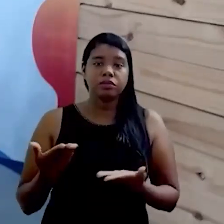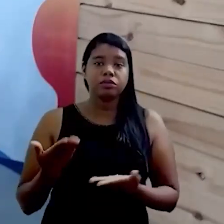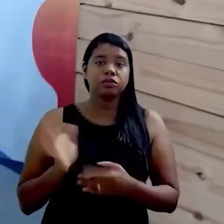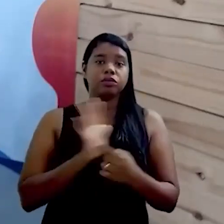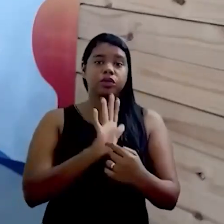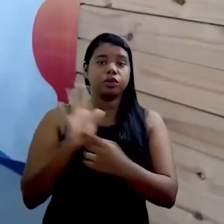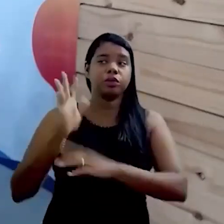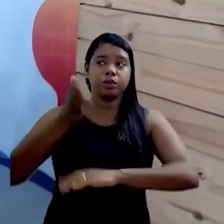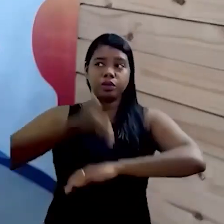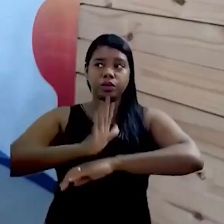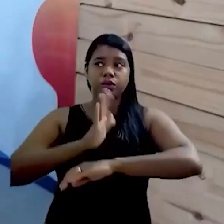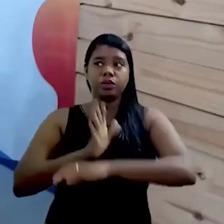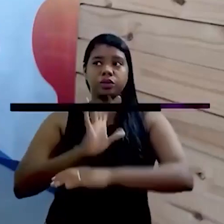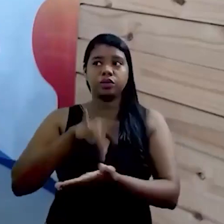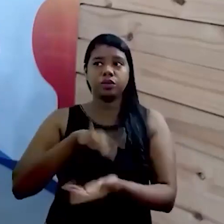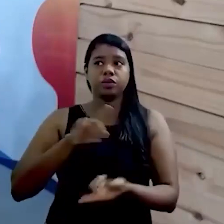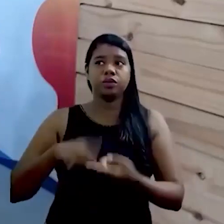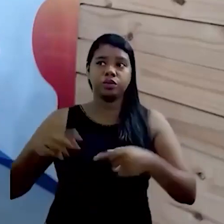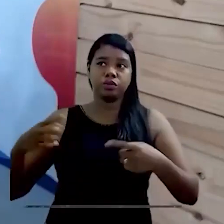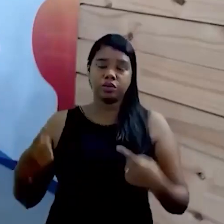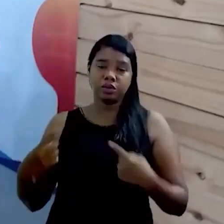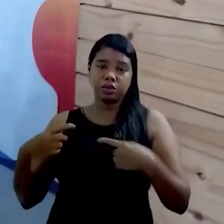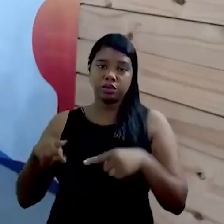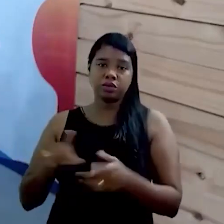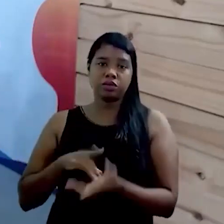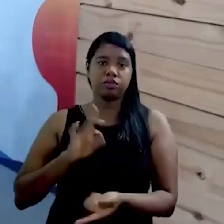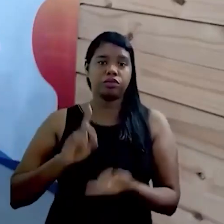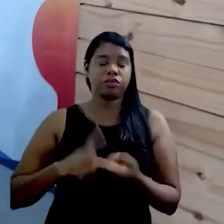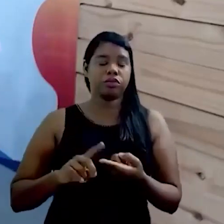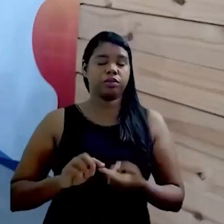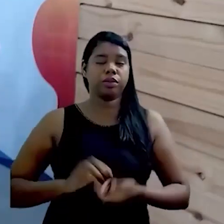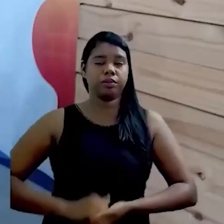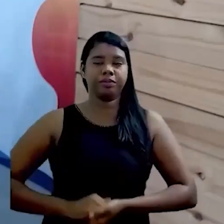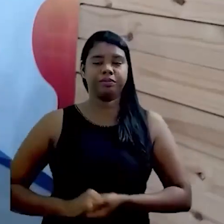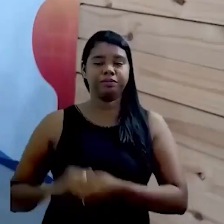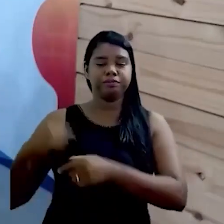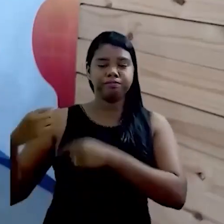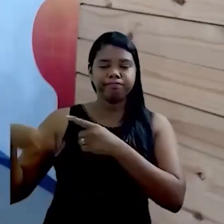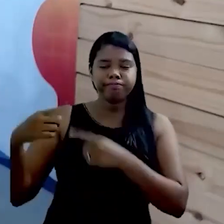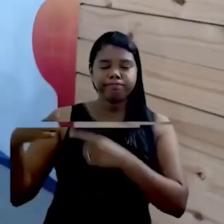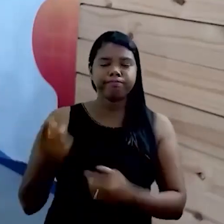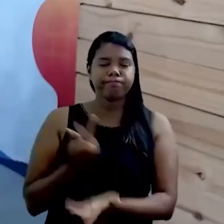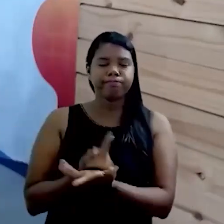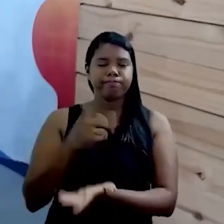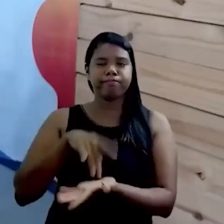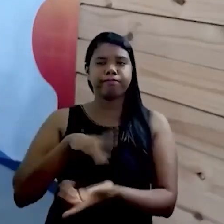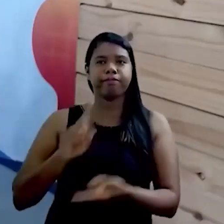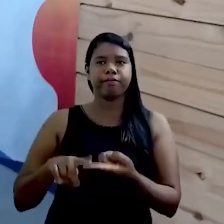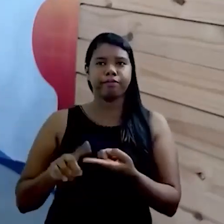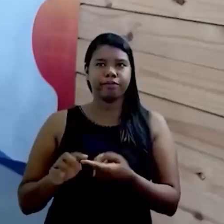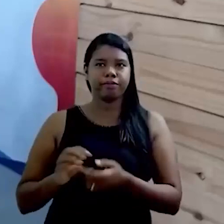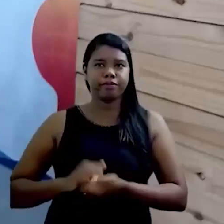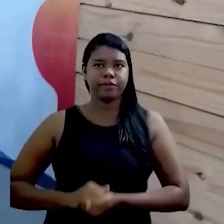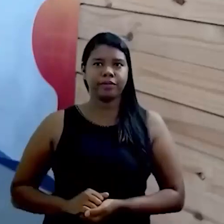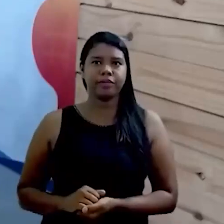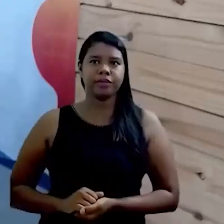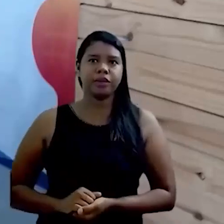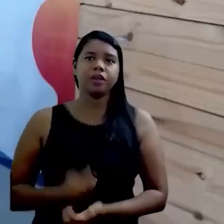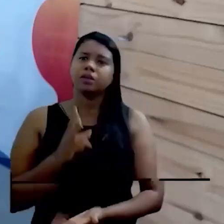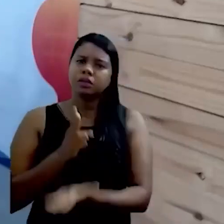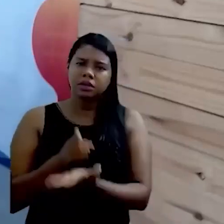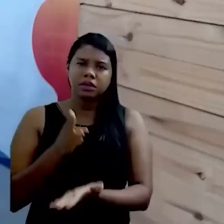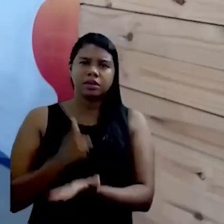posto em prática, né? Então isso gera um grande desafio da carreira, acaba gerando. É verdade. Outro ponto que a Lara falou também foi a questão de estar